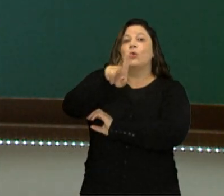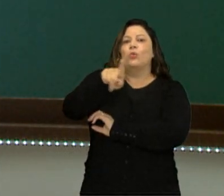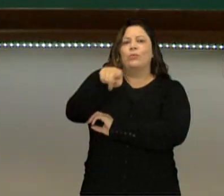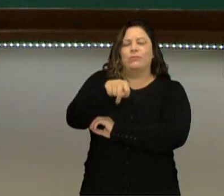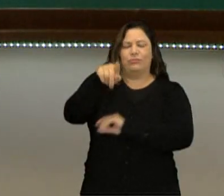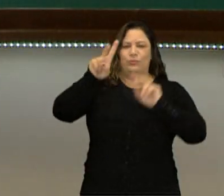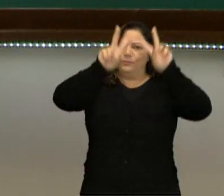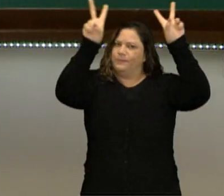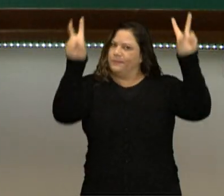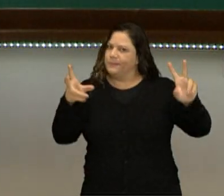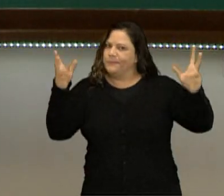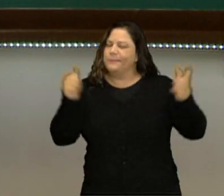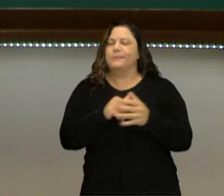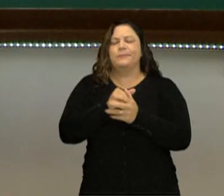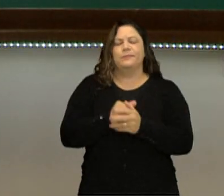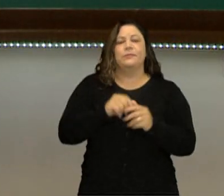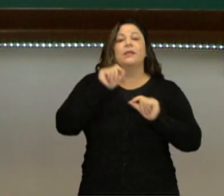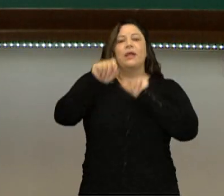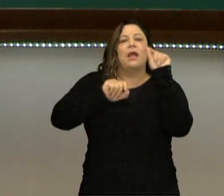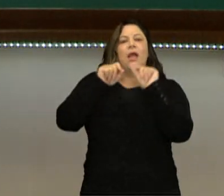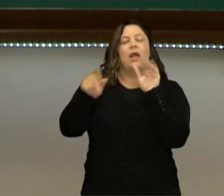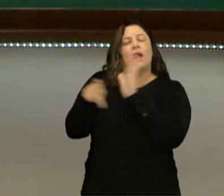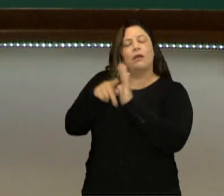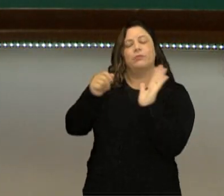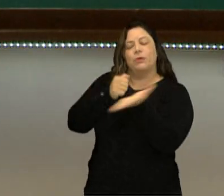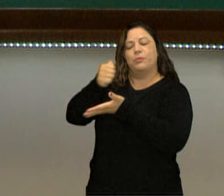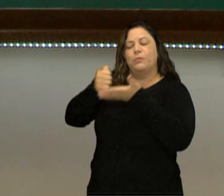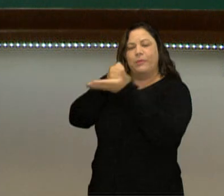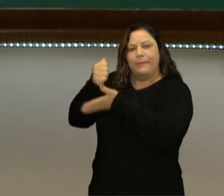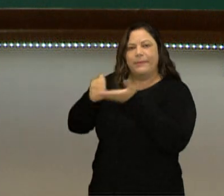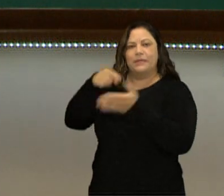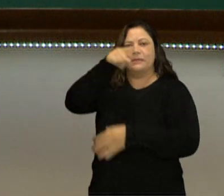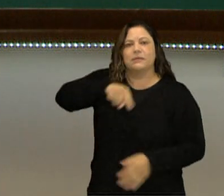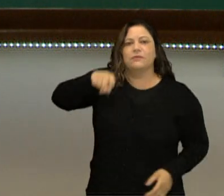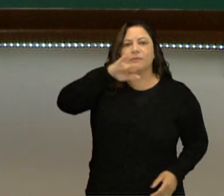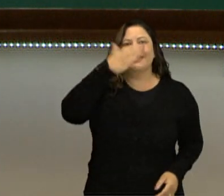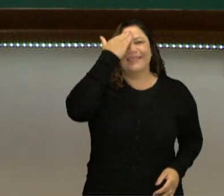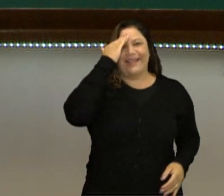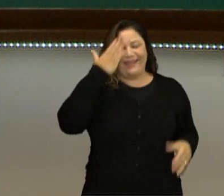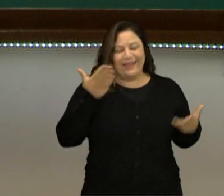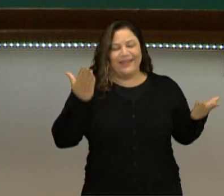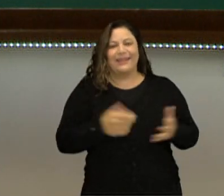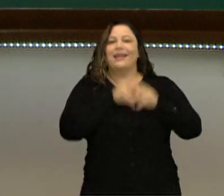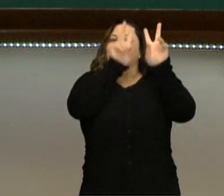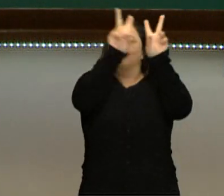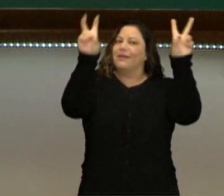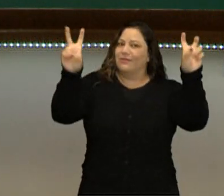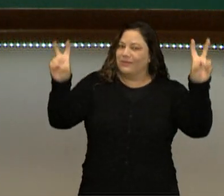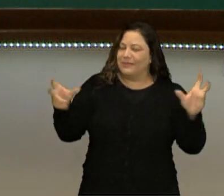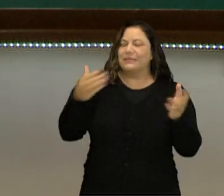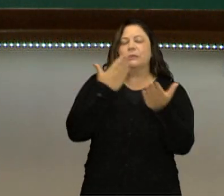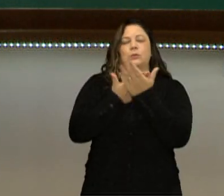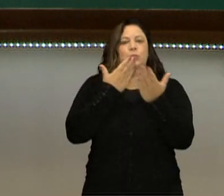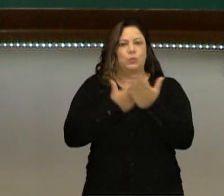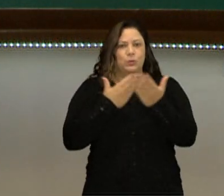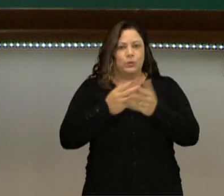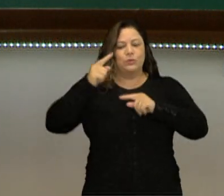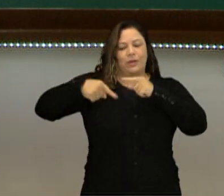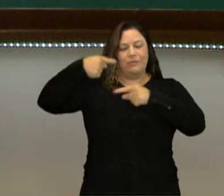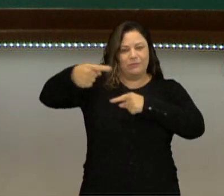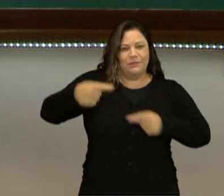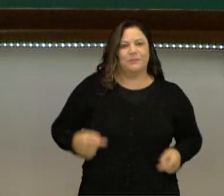porque ela vai servir de base para que você compreenda os assuntos que serão estudados mais